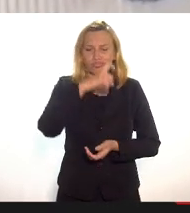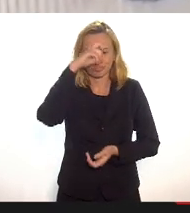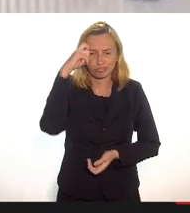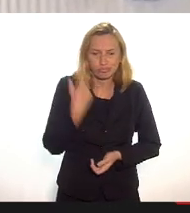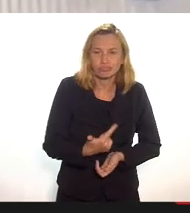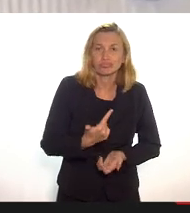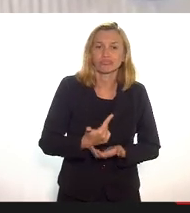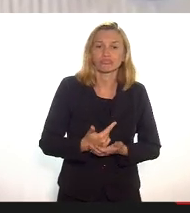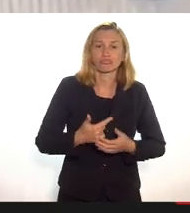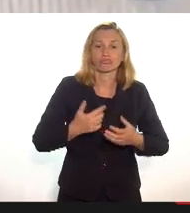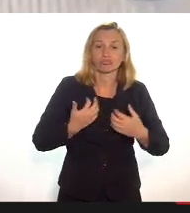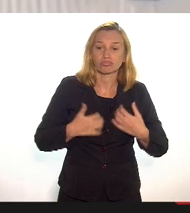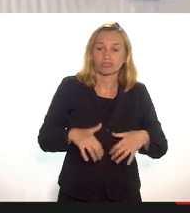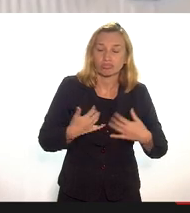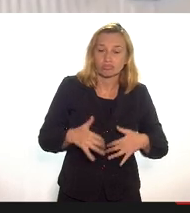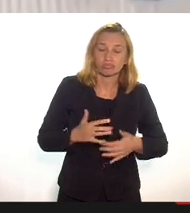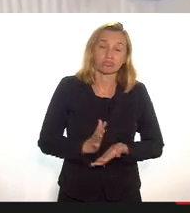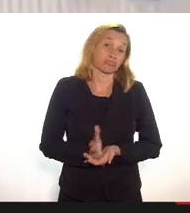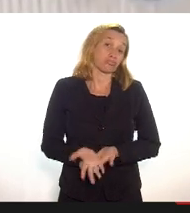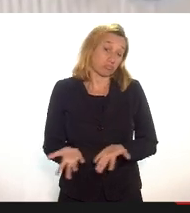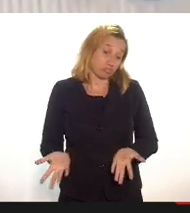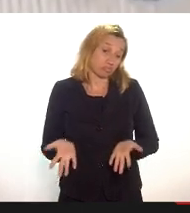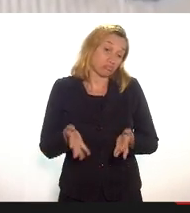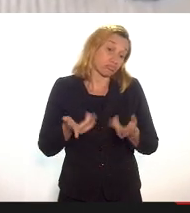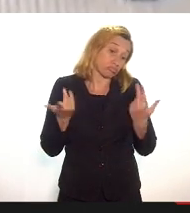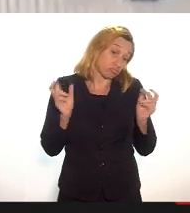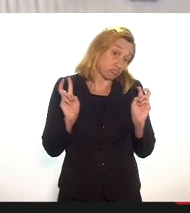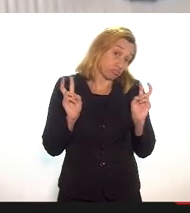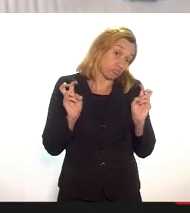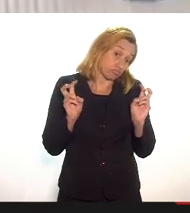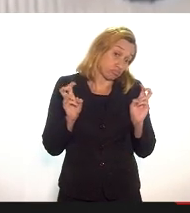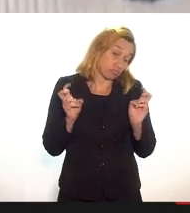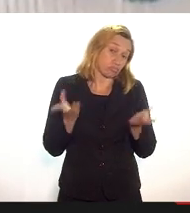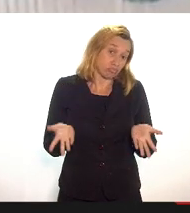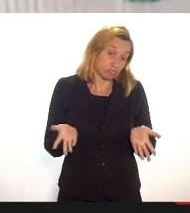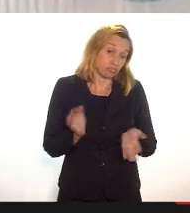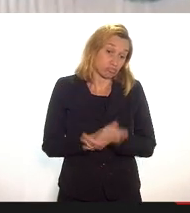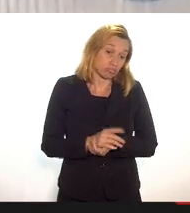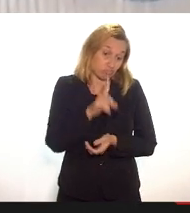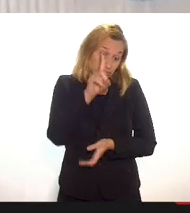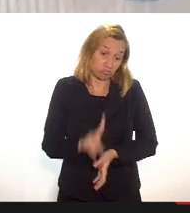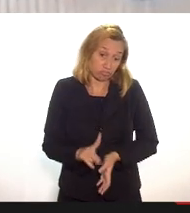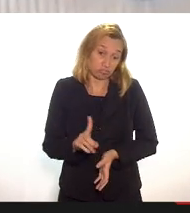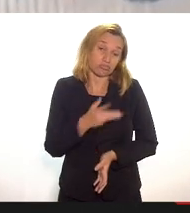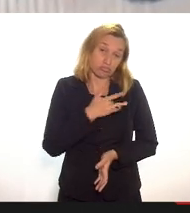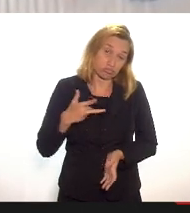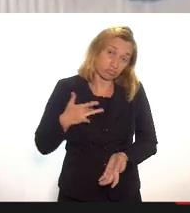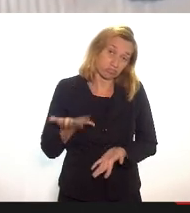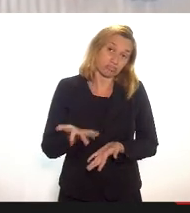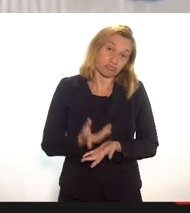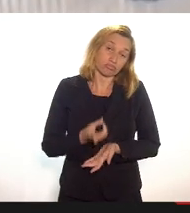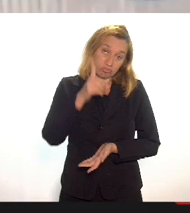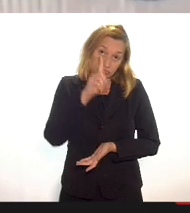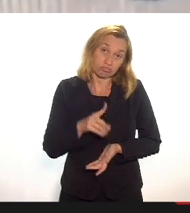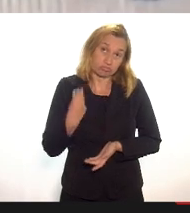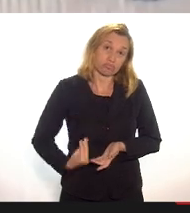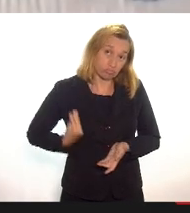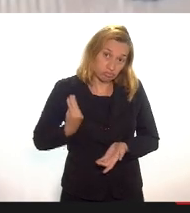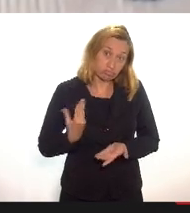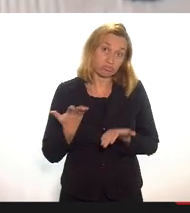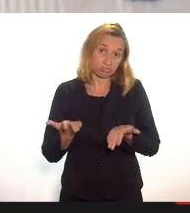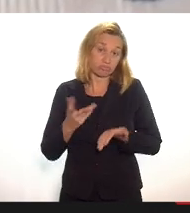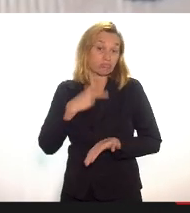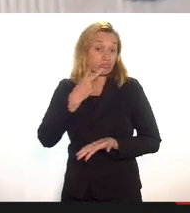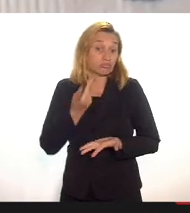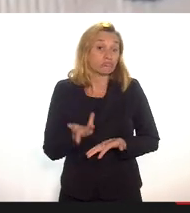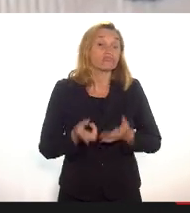ao extremo, numa situação de aviltamento do direito à saúde, do direito à vida. A gente está